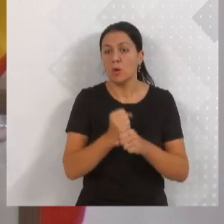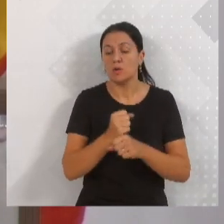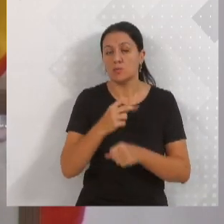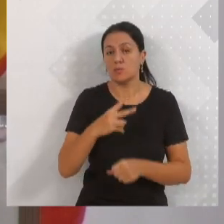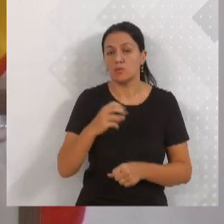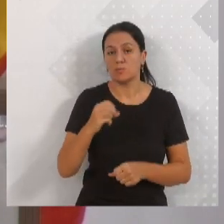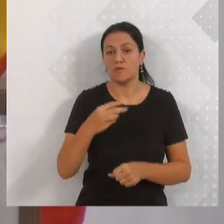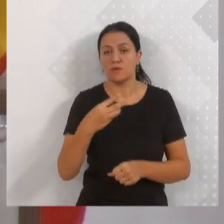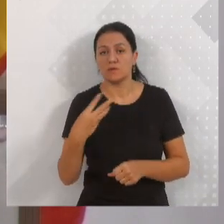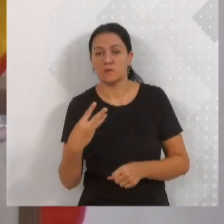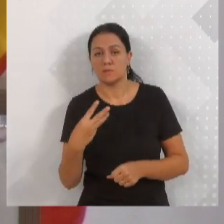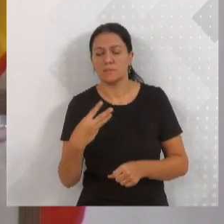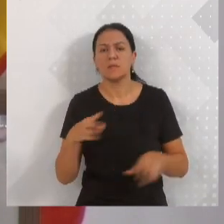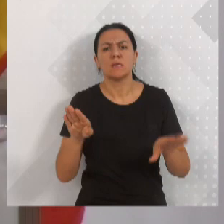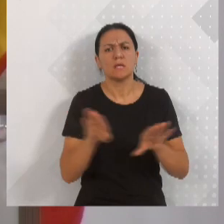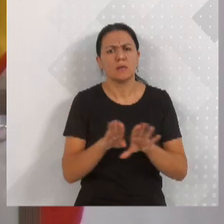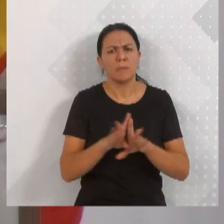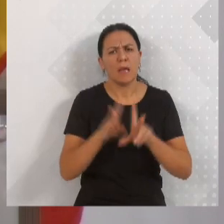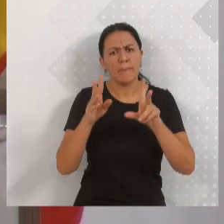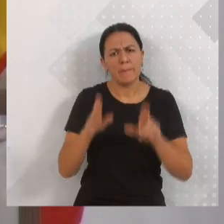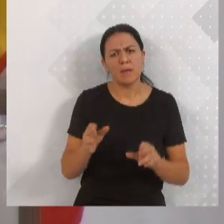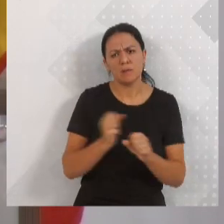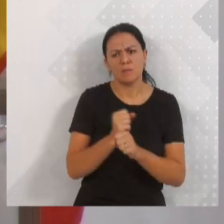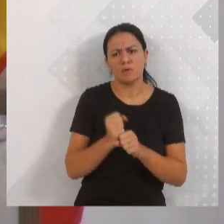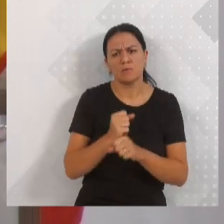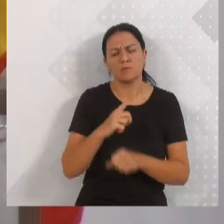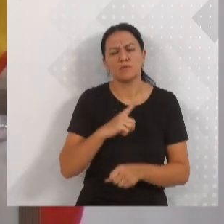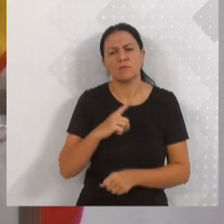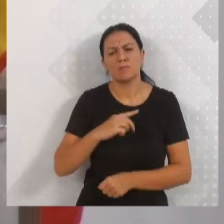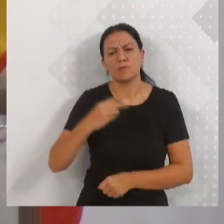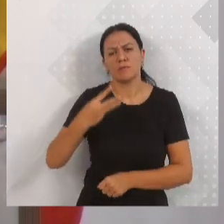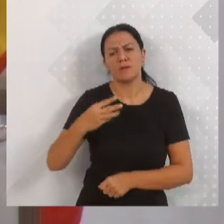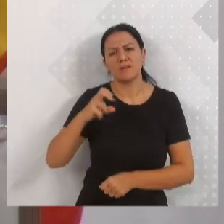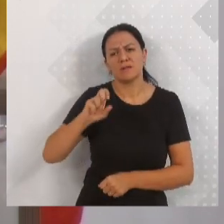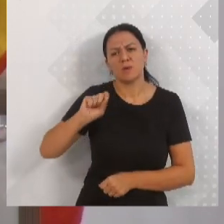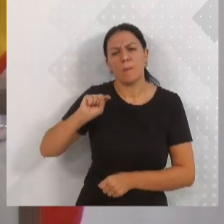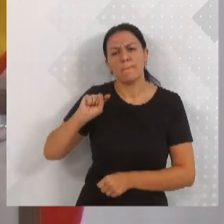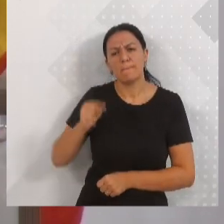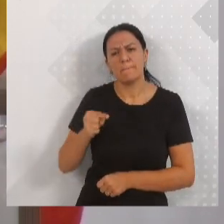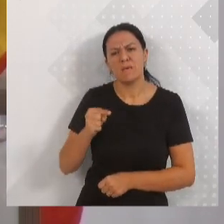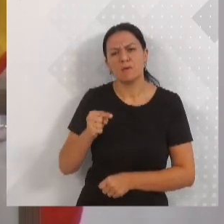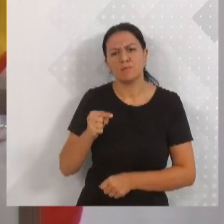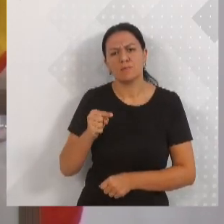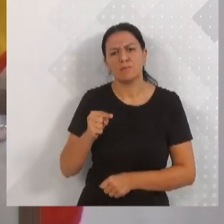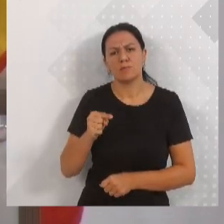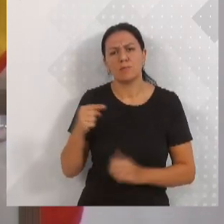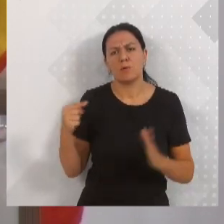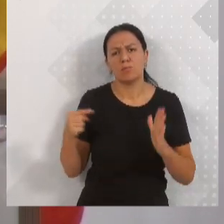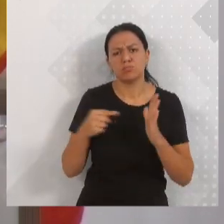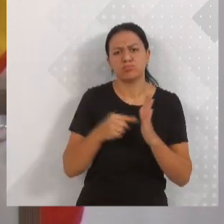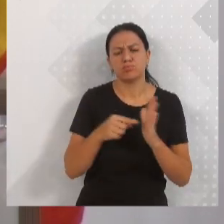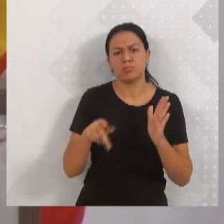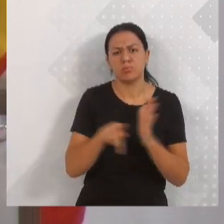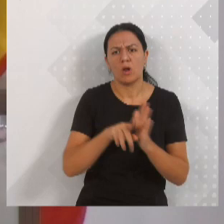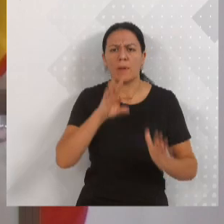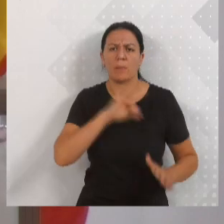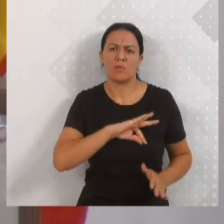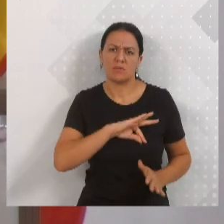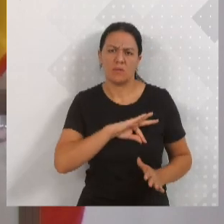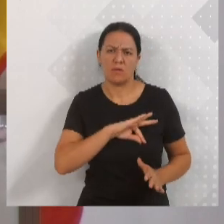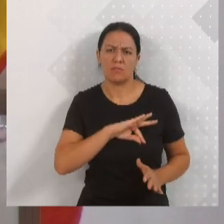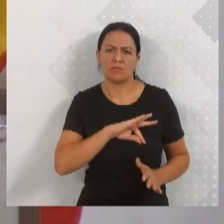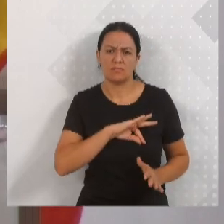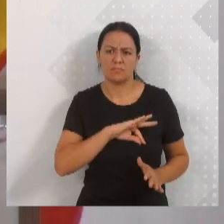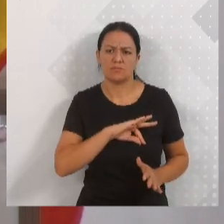cidade de Blumenau como um todo ocorrências policiais 35000 ocorrências